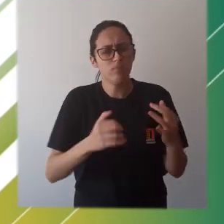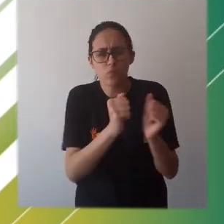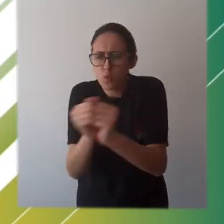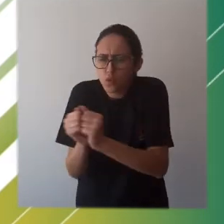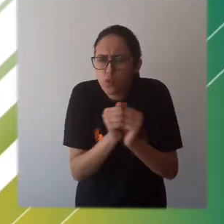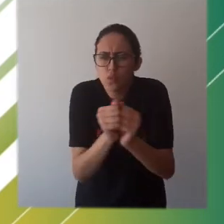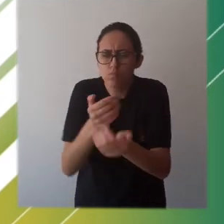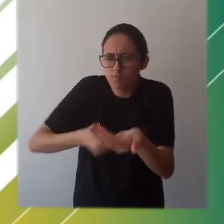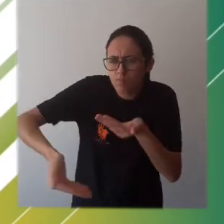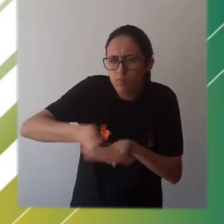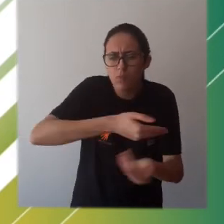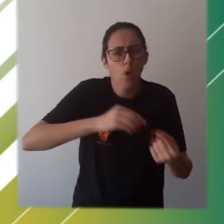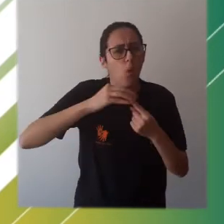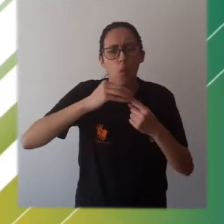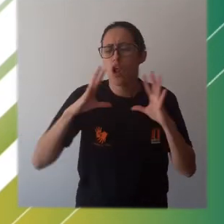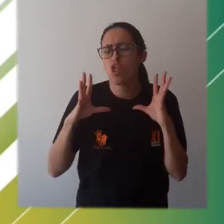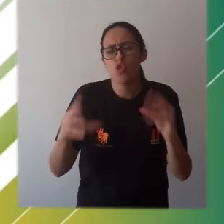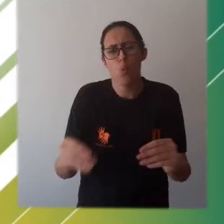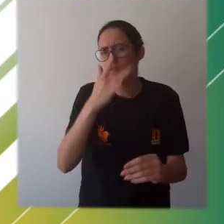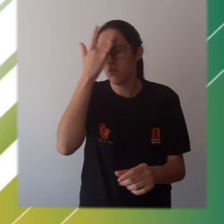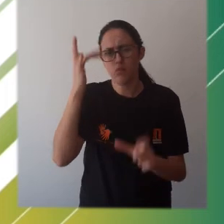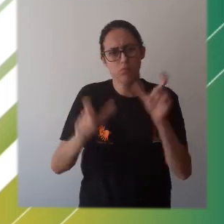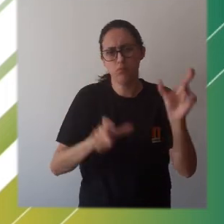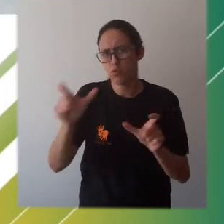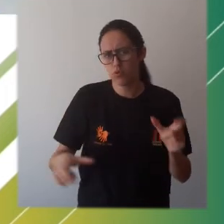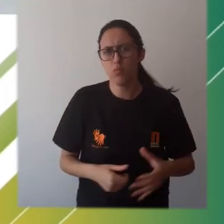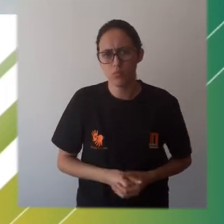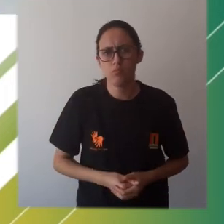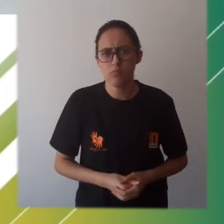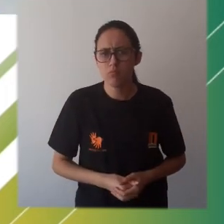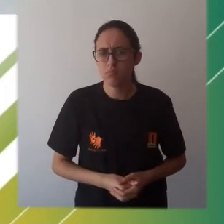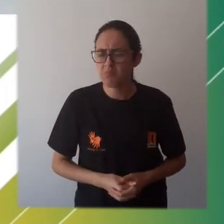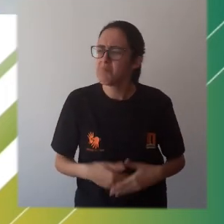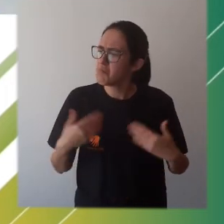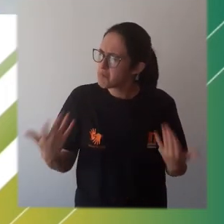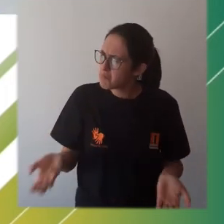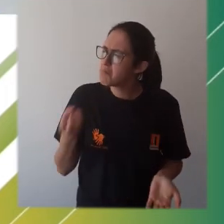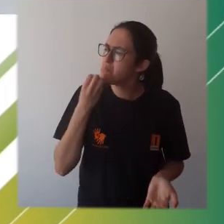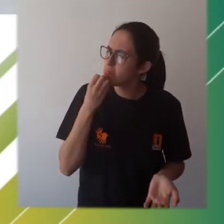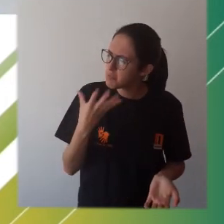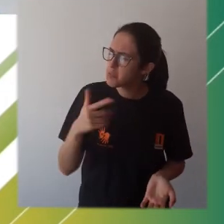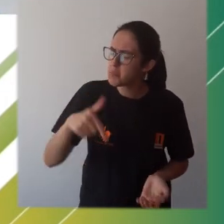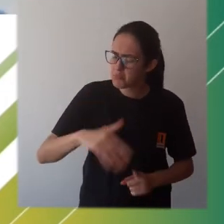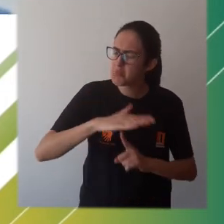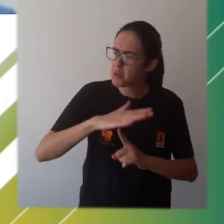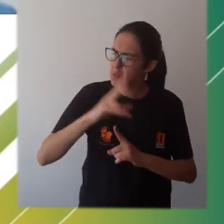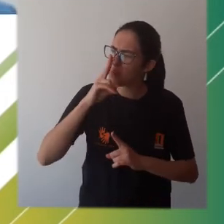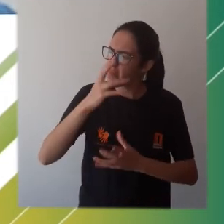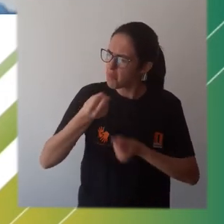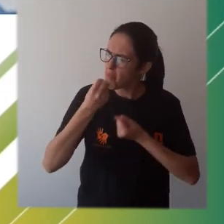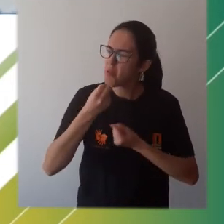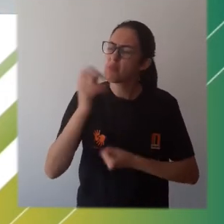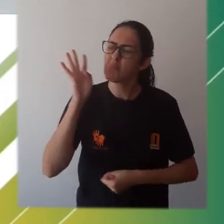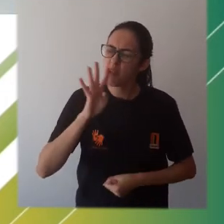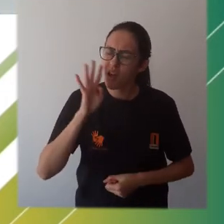fraterna e única para todos os cidadãos. Muito bom, por isso mostra a força do estado do